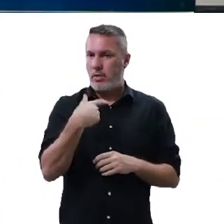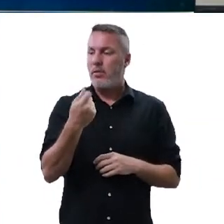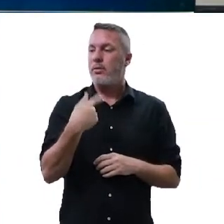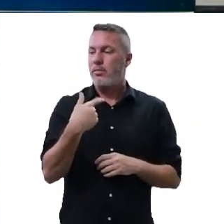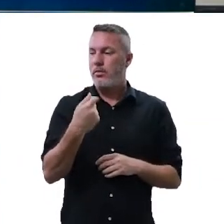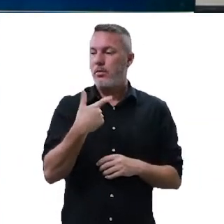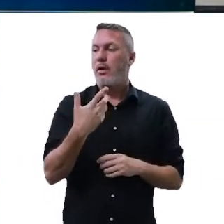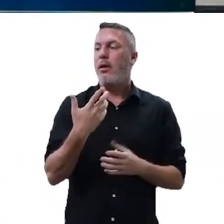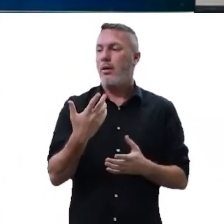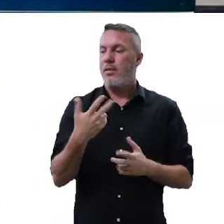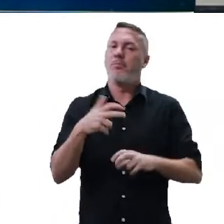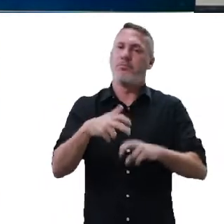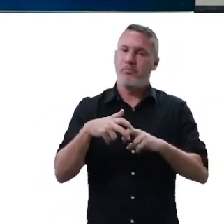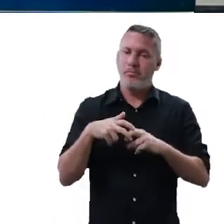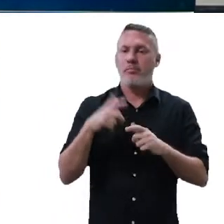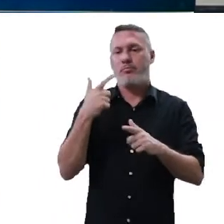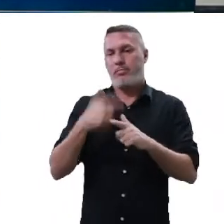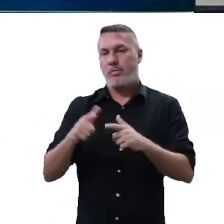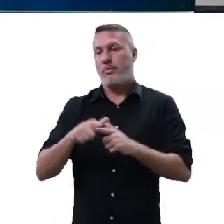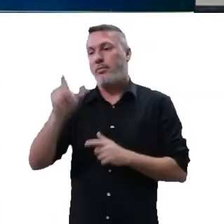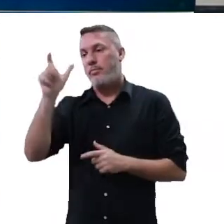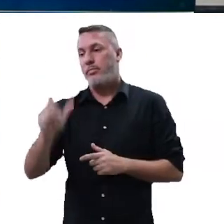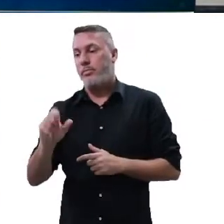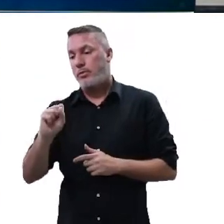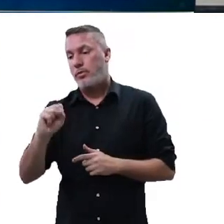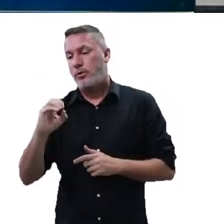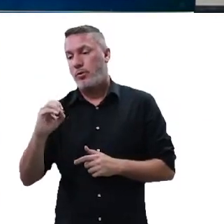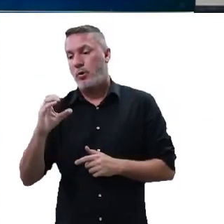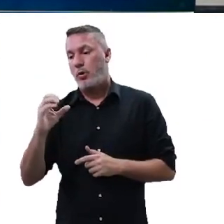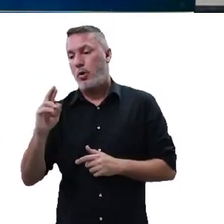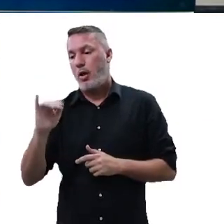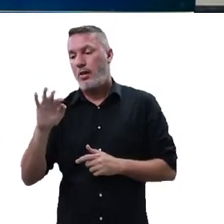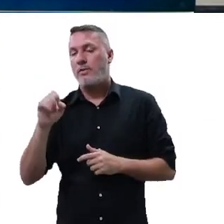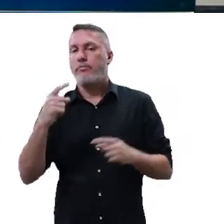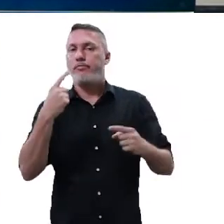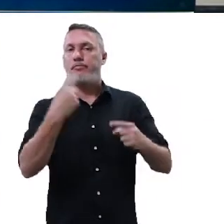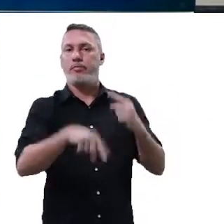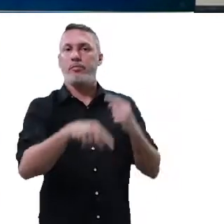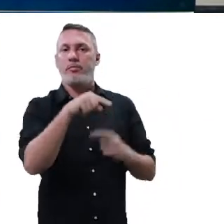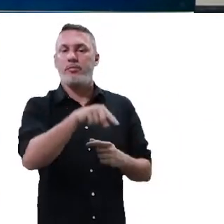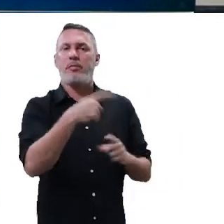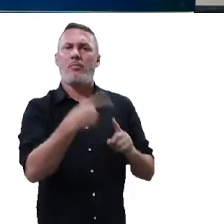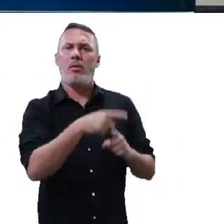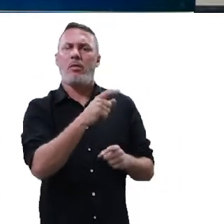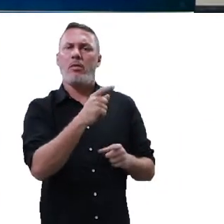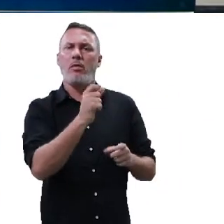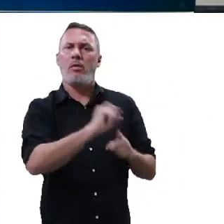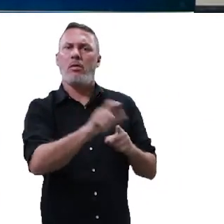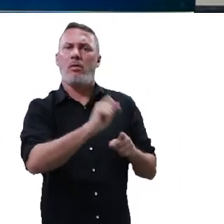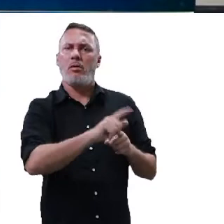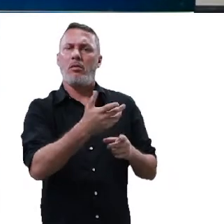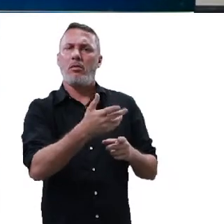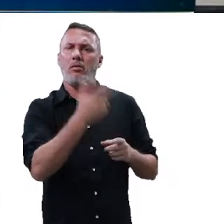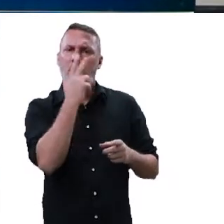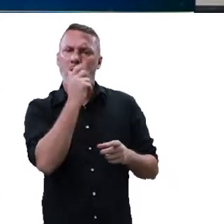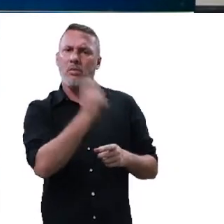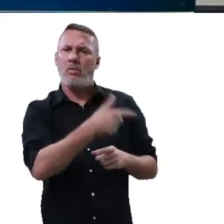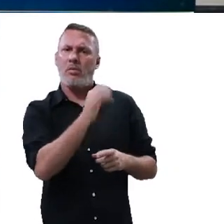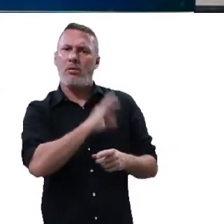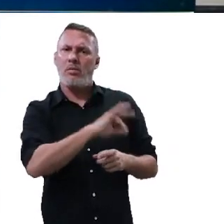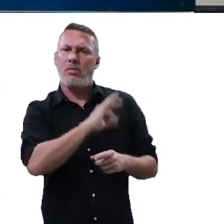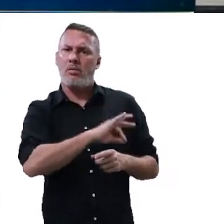tinha um problema aí, que os livros apontam que Sócrates tinha um problema com os sofistas, porque os sofistas cobravam pelos